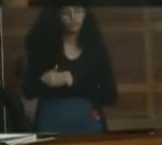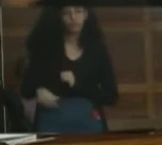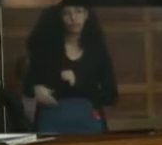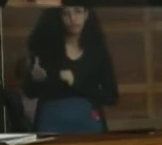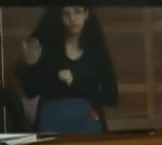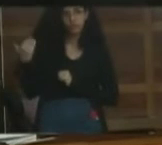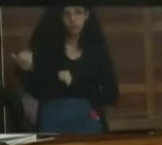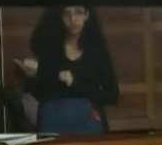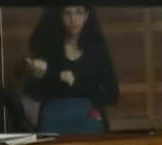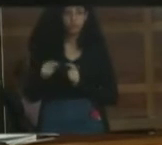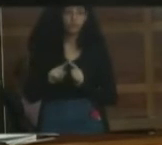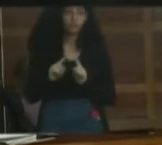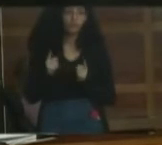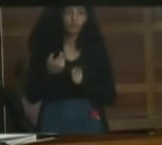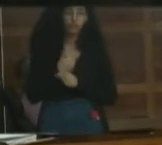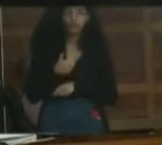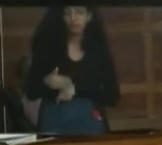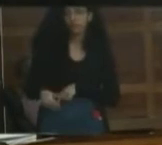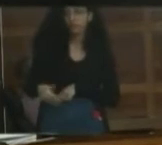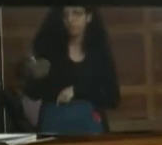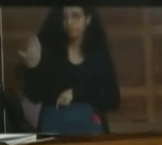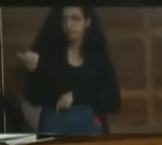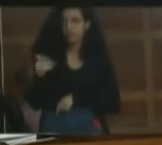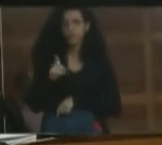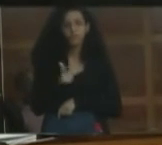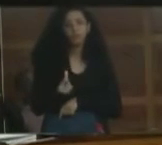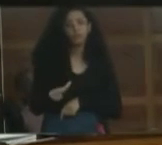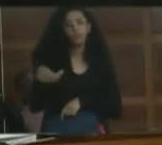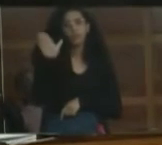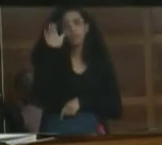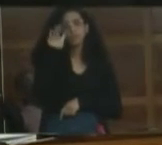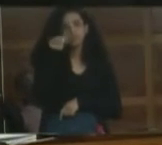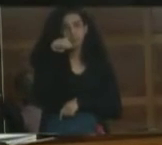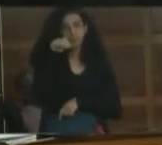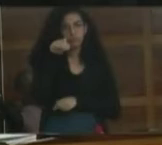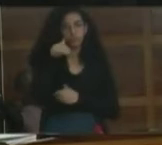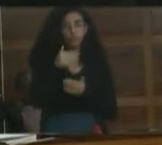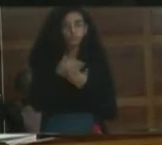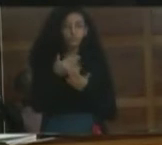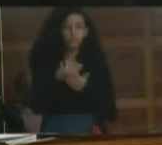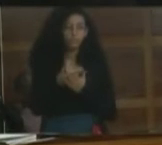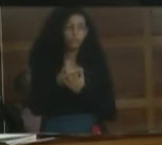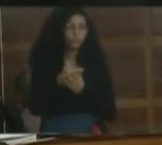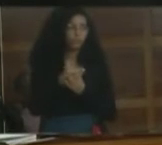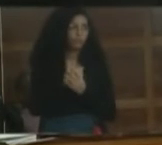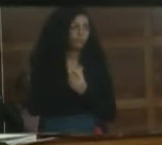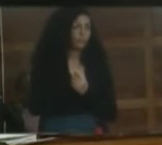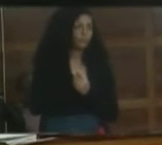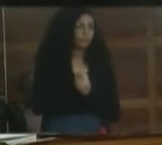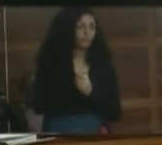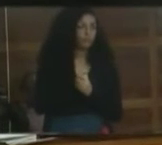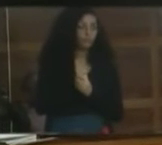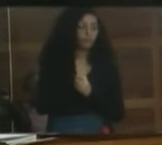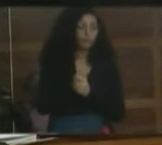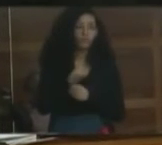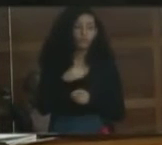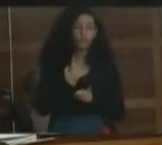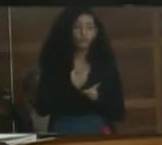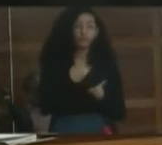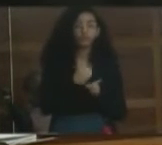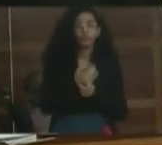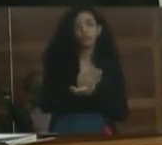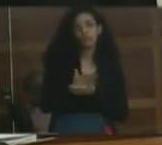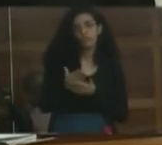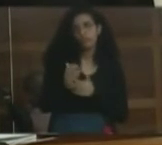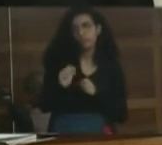anteriores só que os governantes eu não tiver a percepção de fazer estudar isso e nós já na transição descobrimos